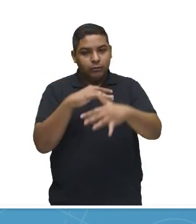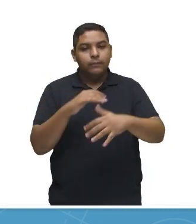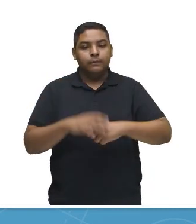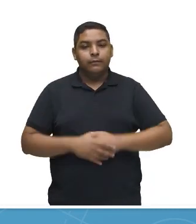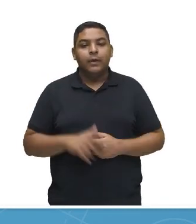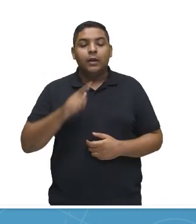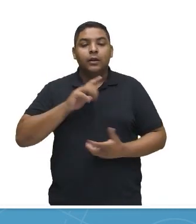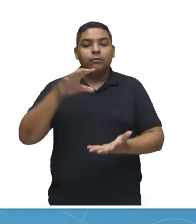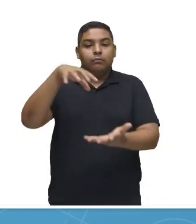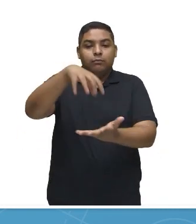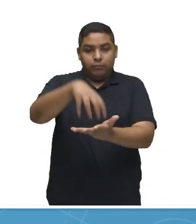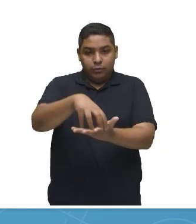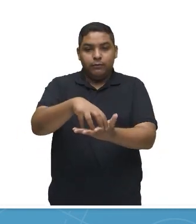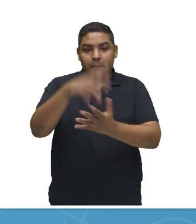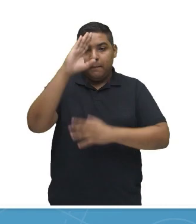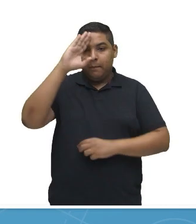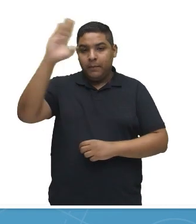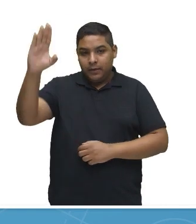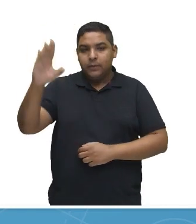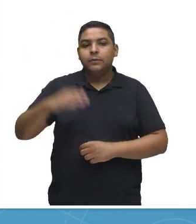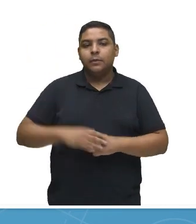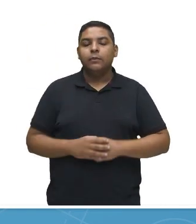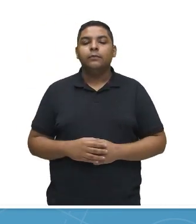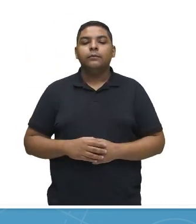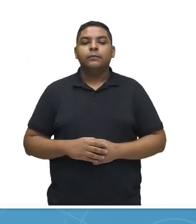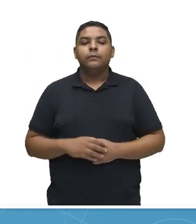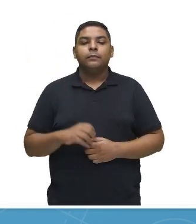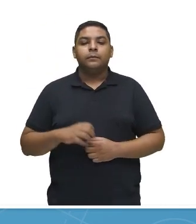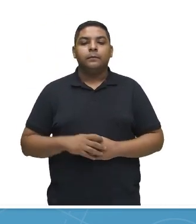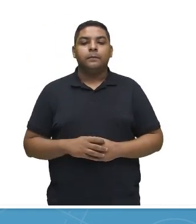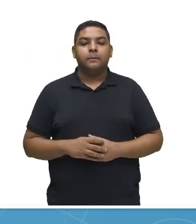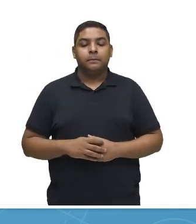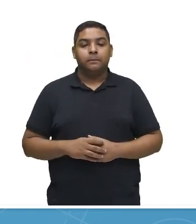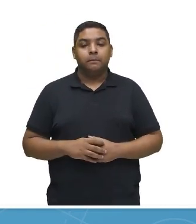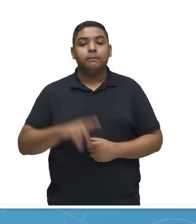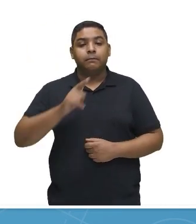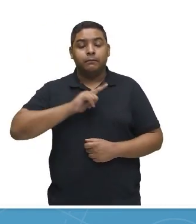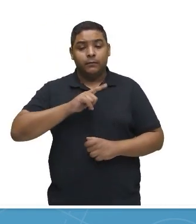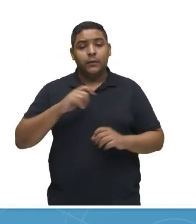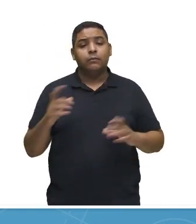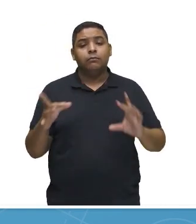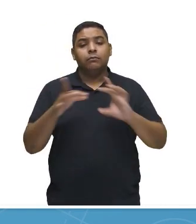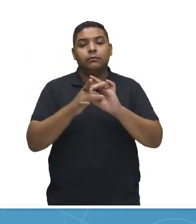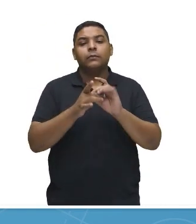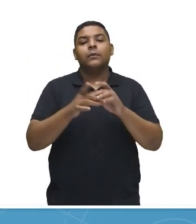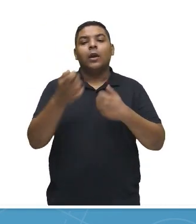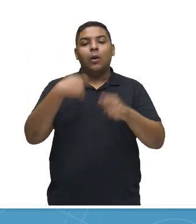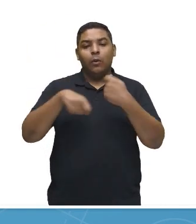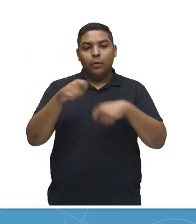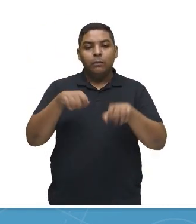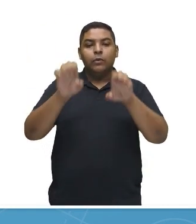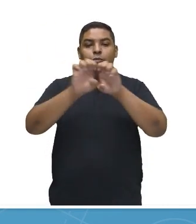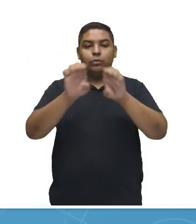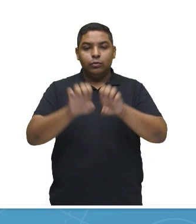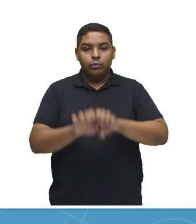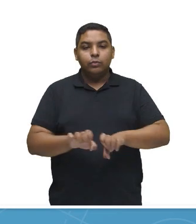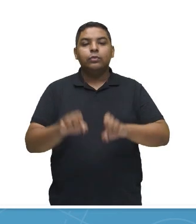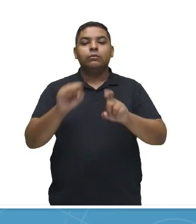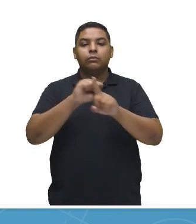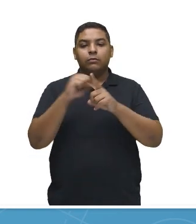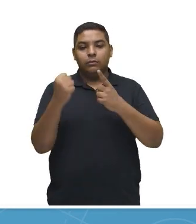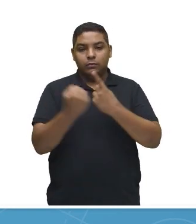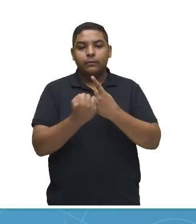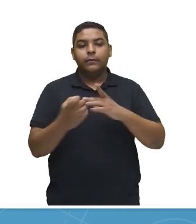núcleo principal e cidades satélites. A elas são interligadas a economia, estrutural e socialmente. Quando